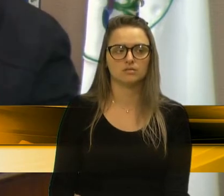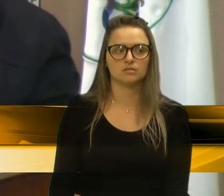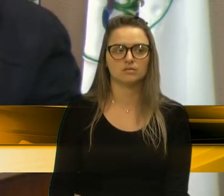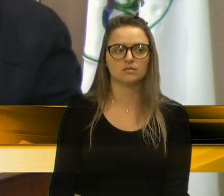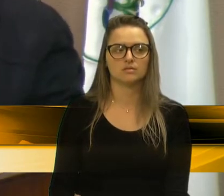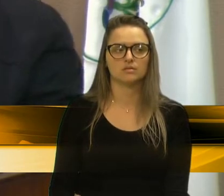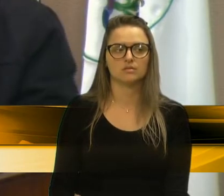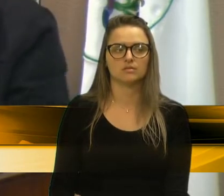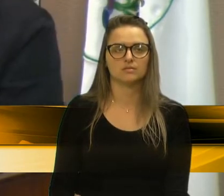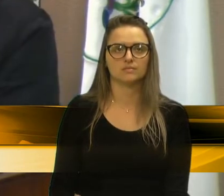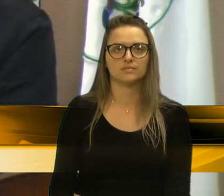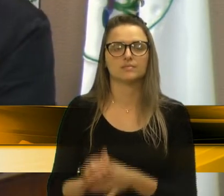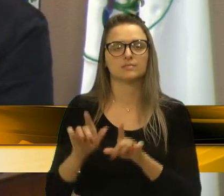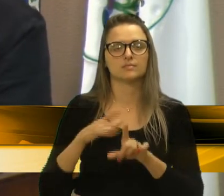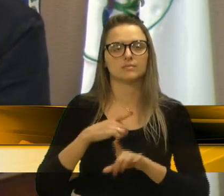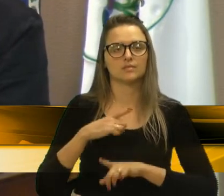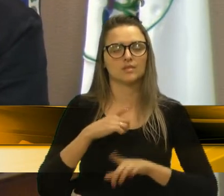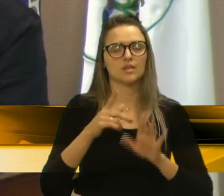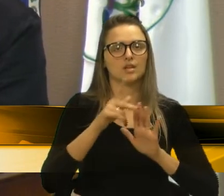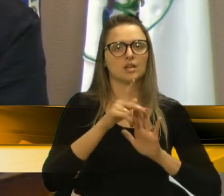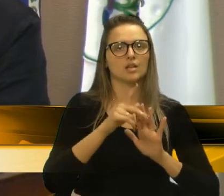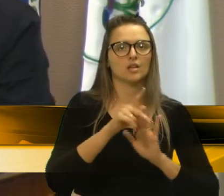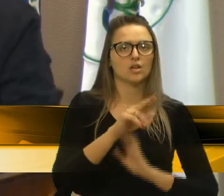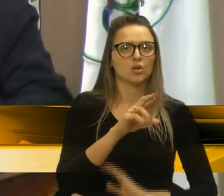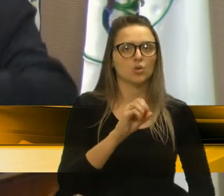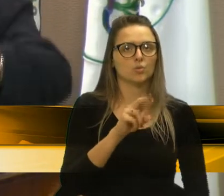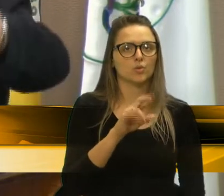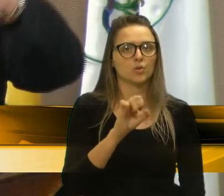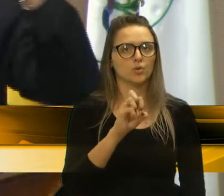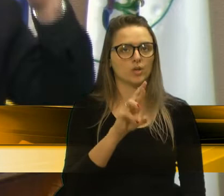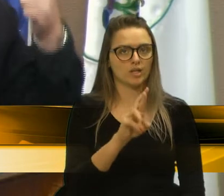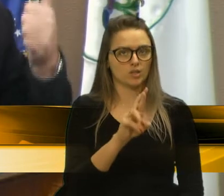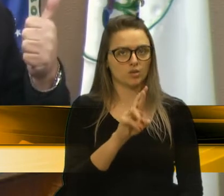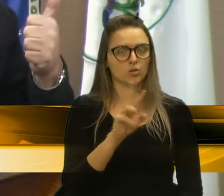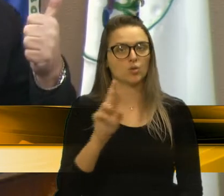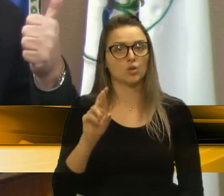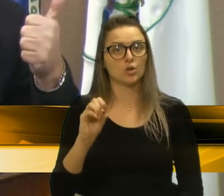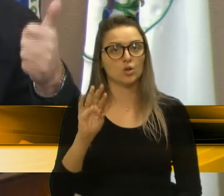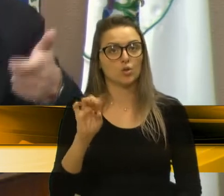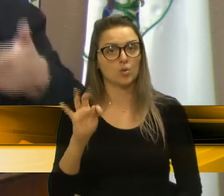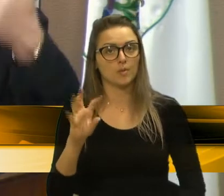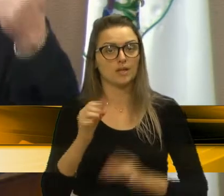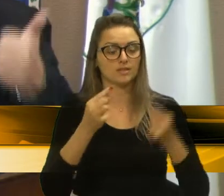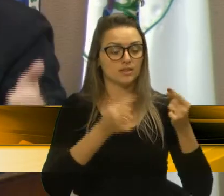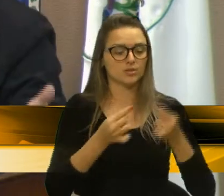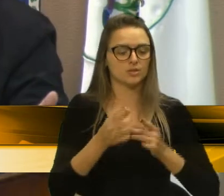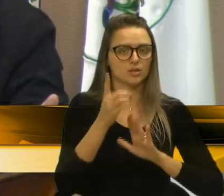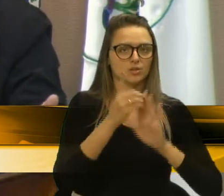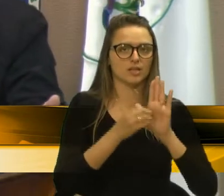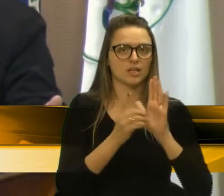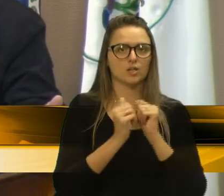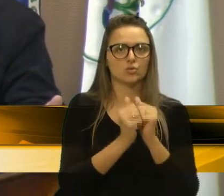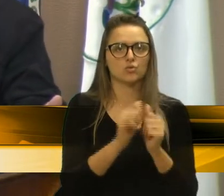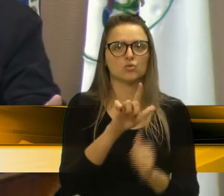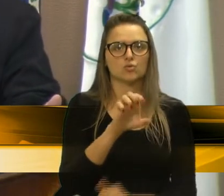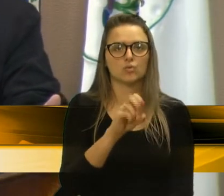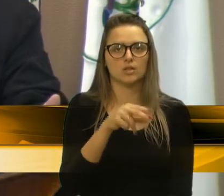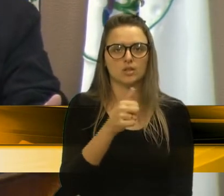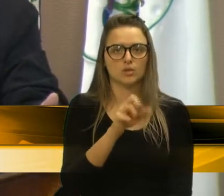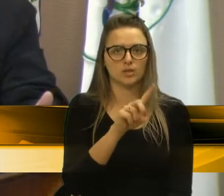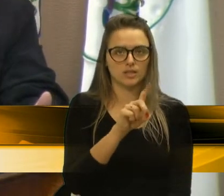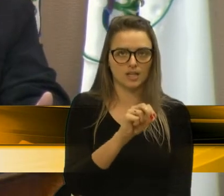exarado pelo procurador Roberto Bolsoni, que lá na discussão do decreto, junto com o doutor Leonardo e junto com a